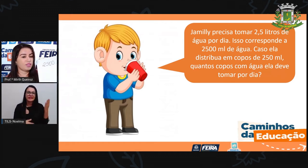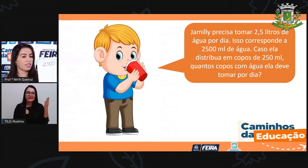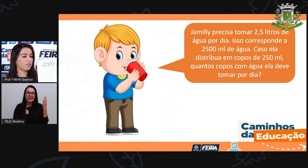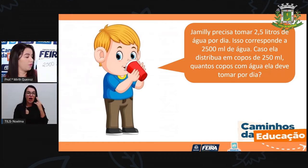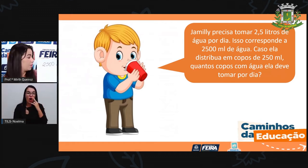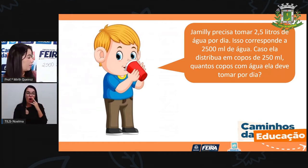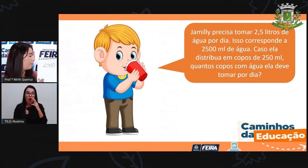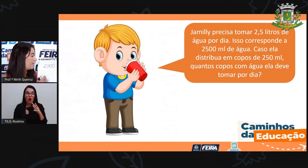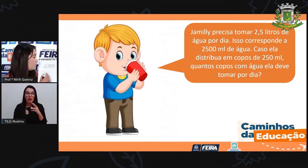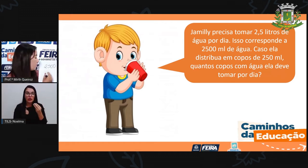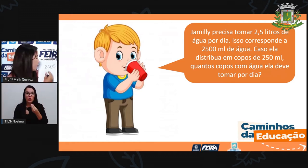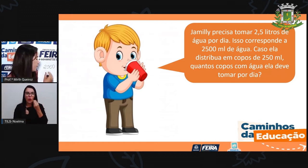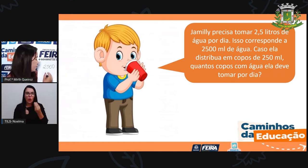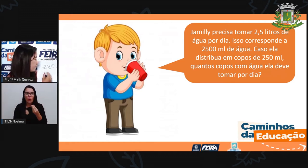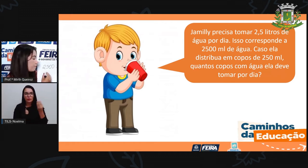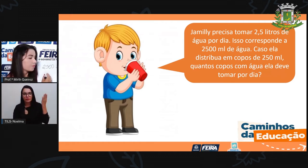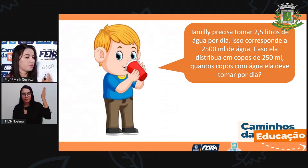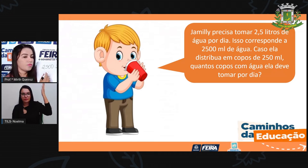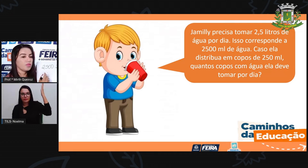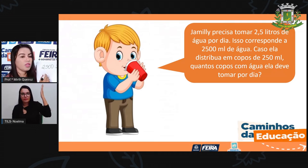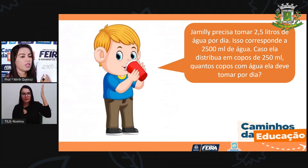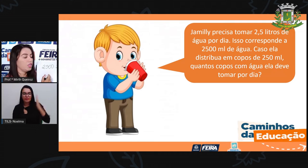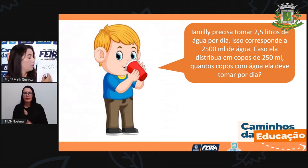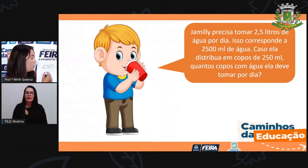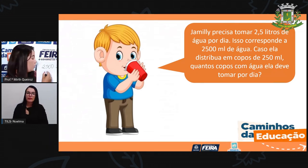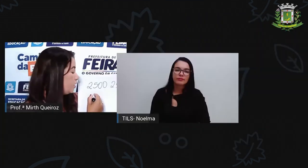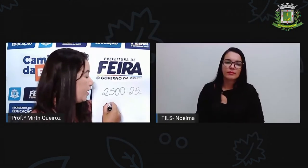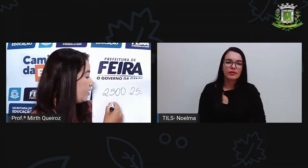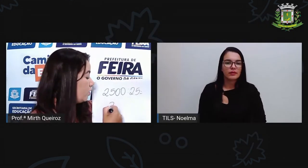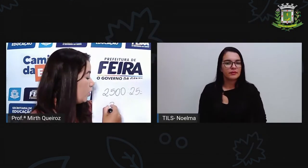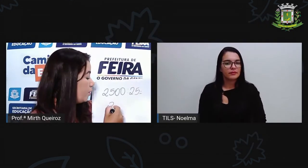essa divisão, vamos aqui para a lousa.